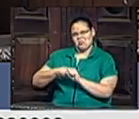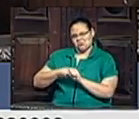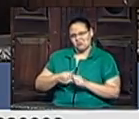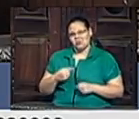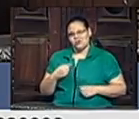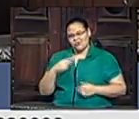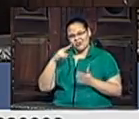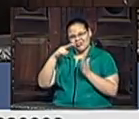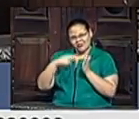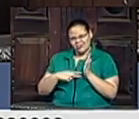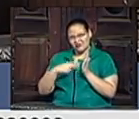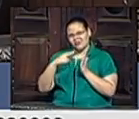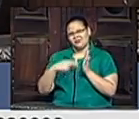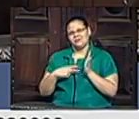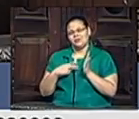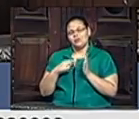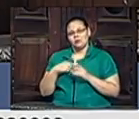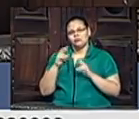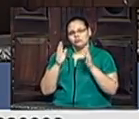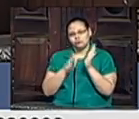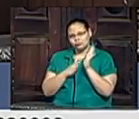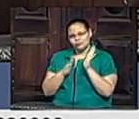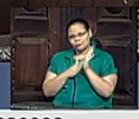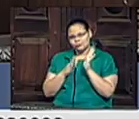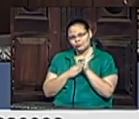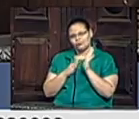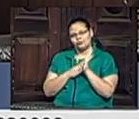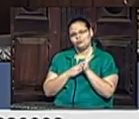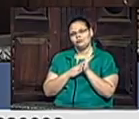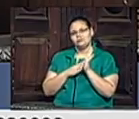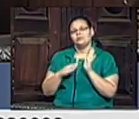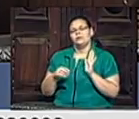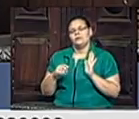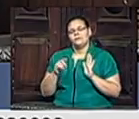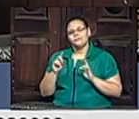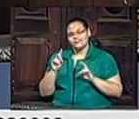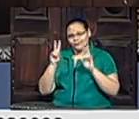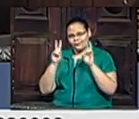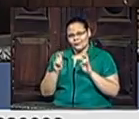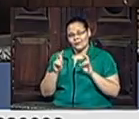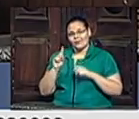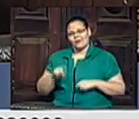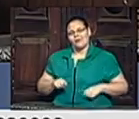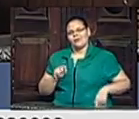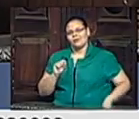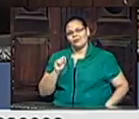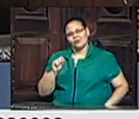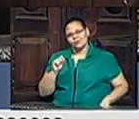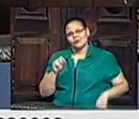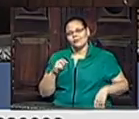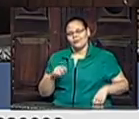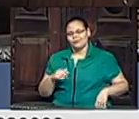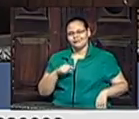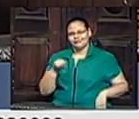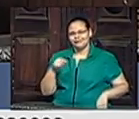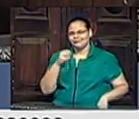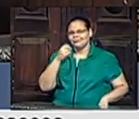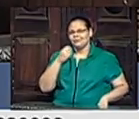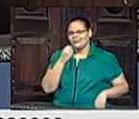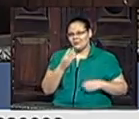proposta específica em pauta, presidente deputado Wagner Montes, ela faz parte do rol de maldades desse